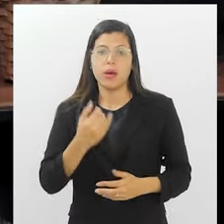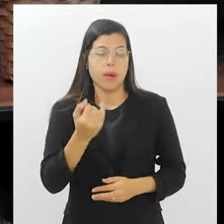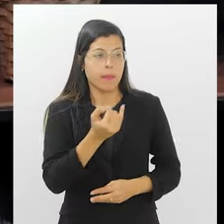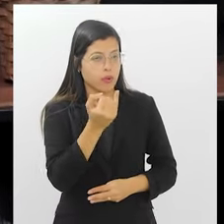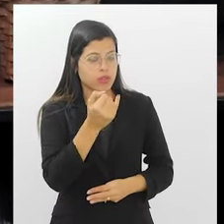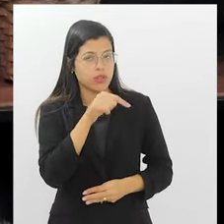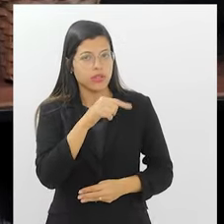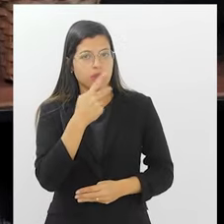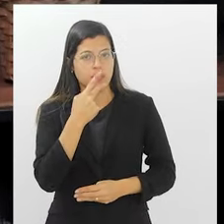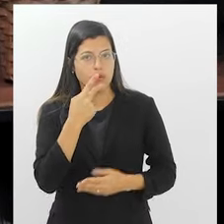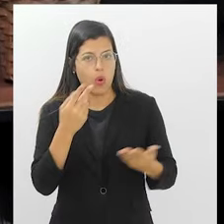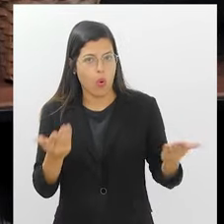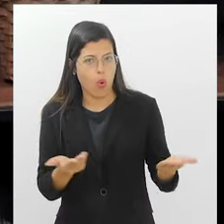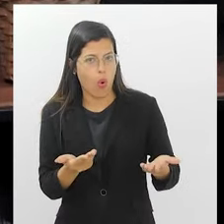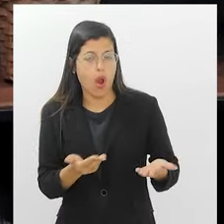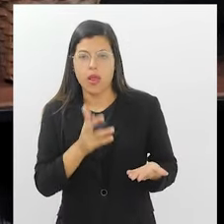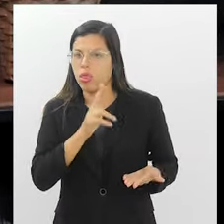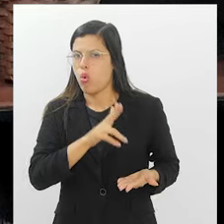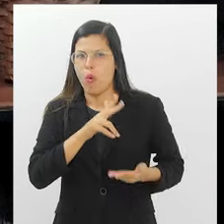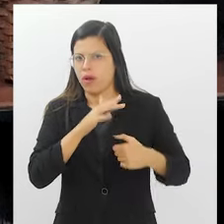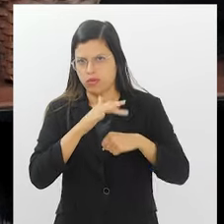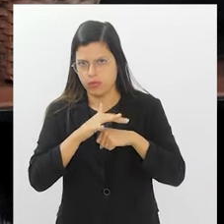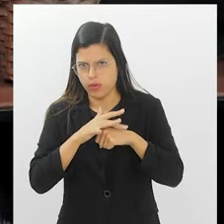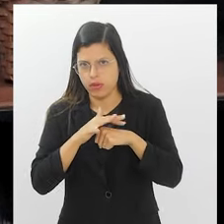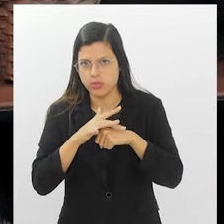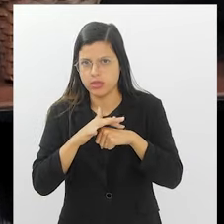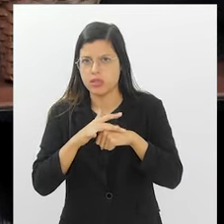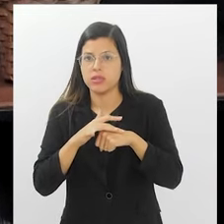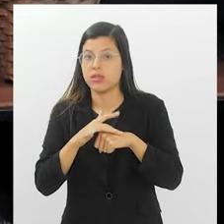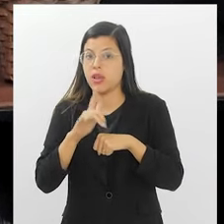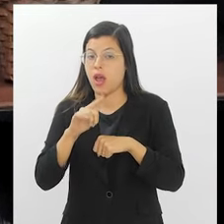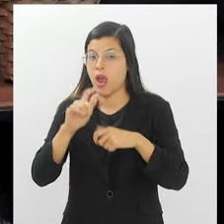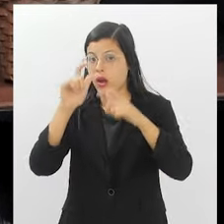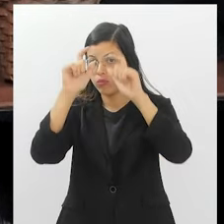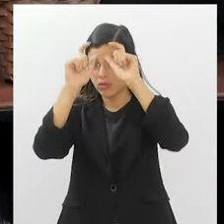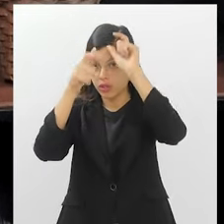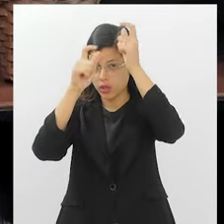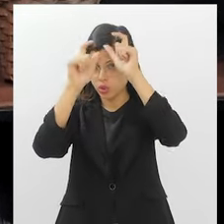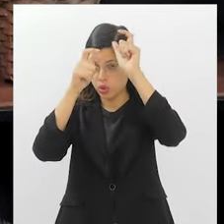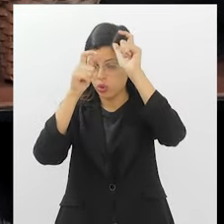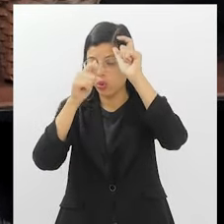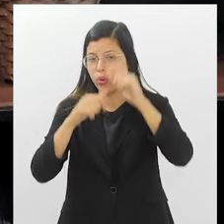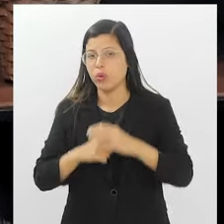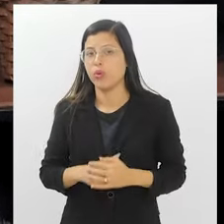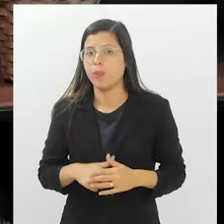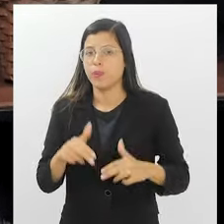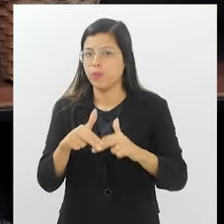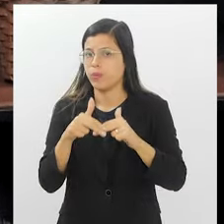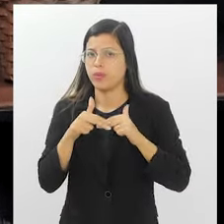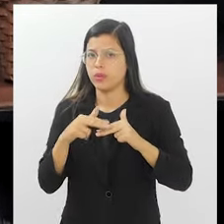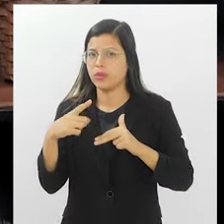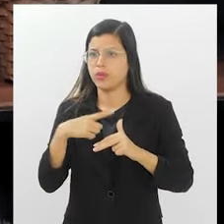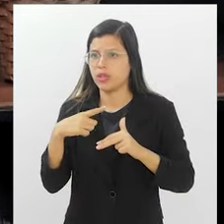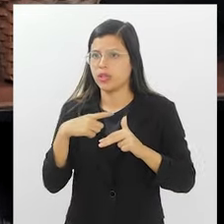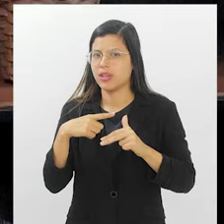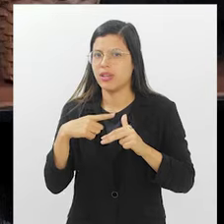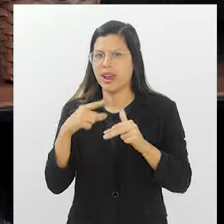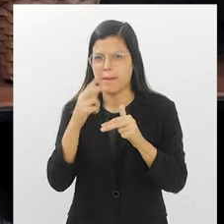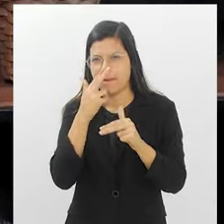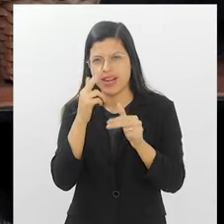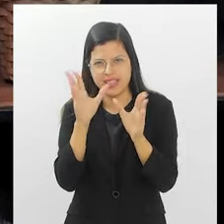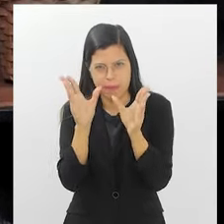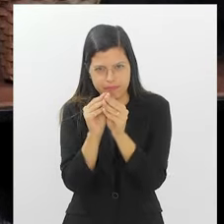É importante, a senhora, como citou agora, que não é uma doença, né? É um transtorno, né? Uhum. Por isso que se